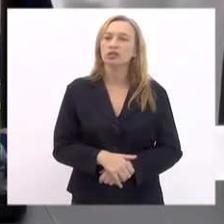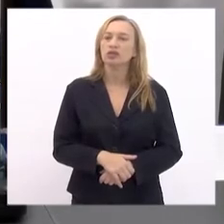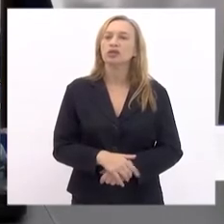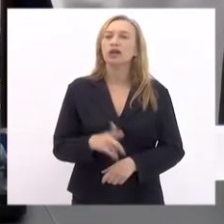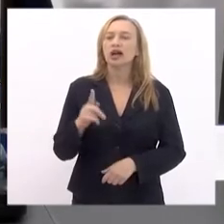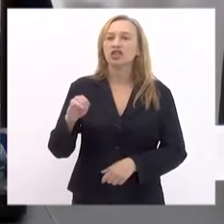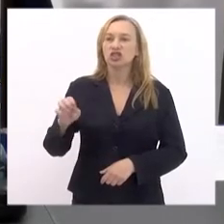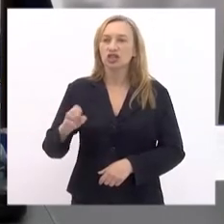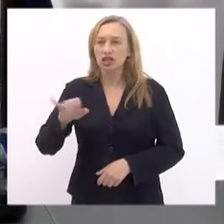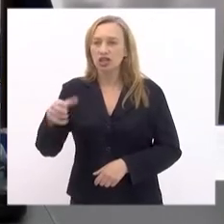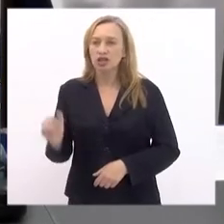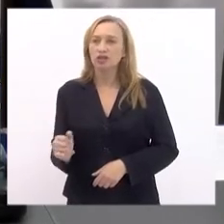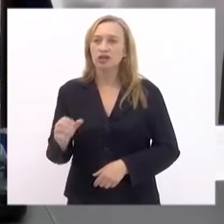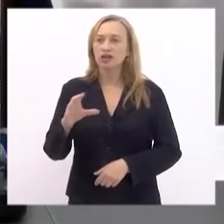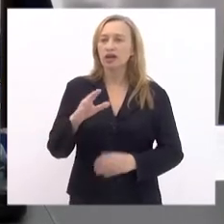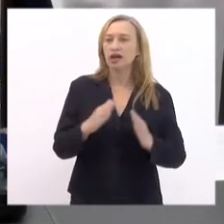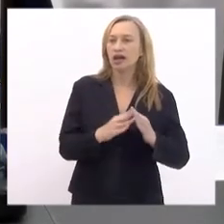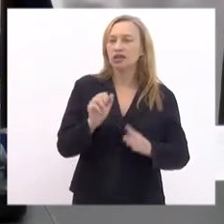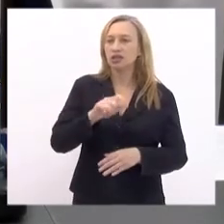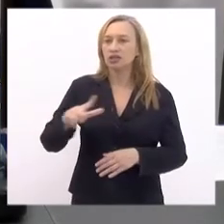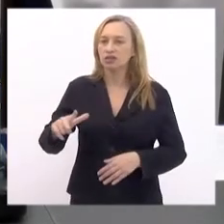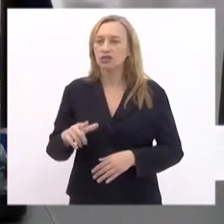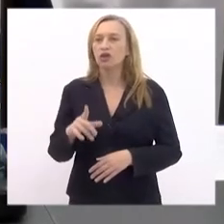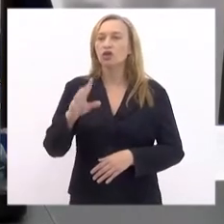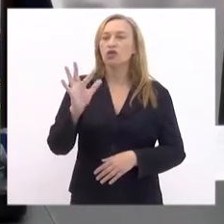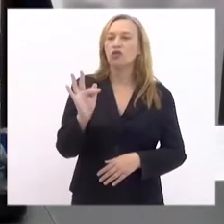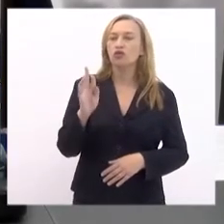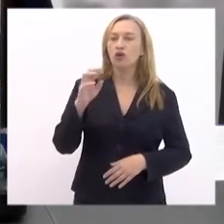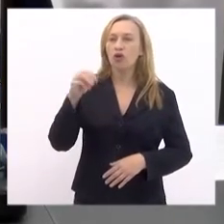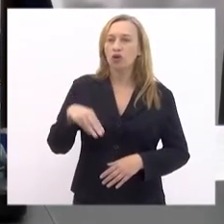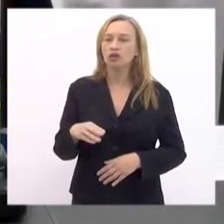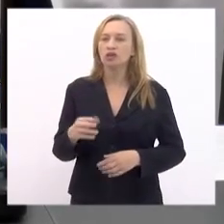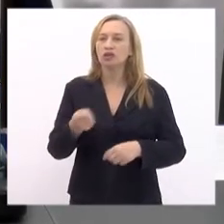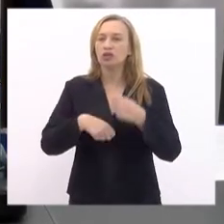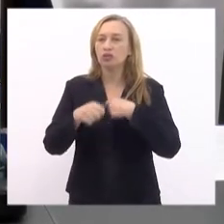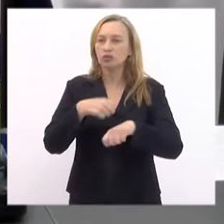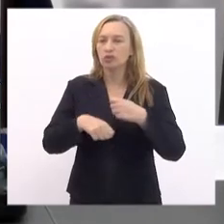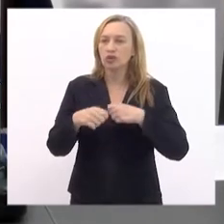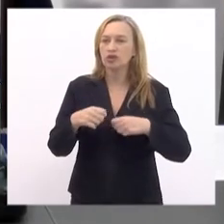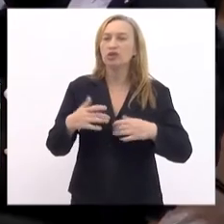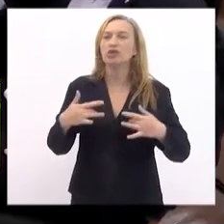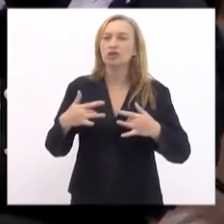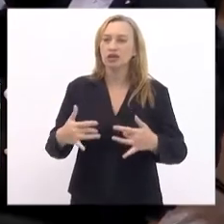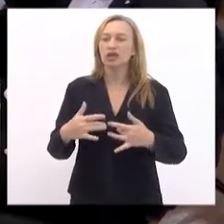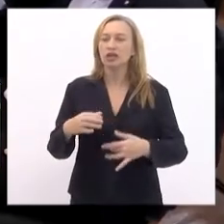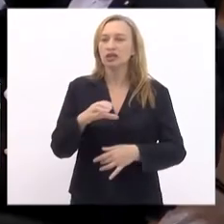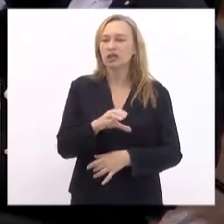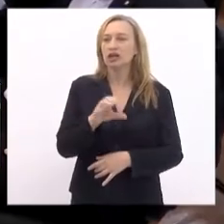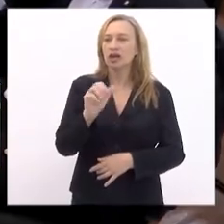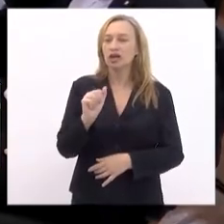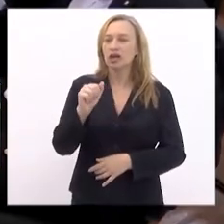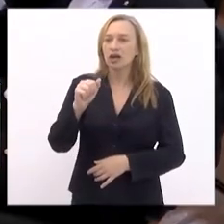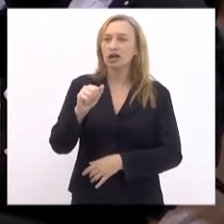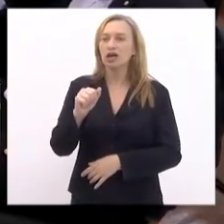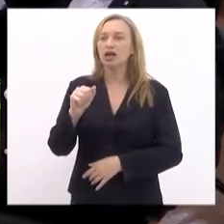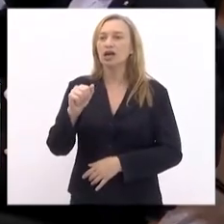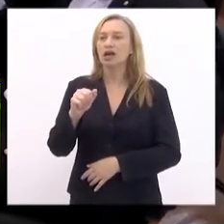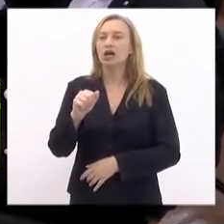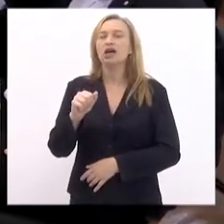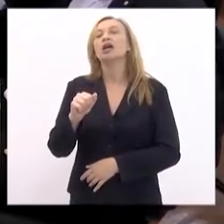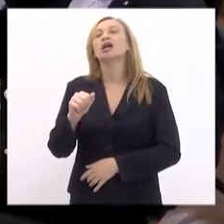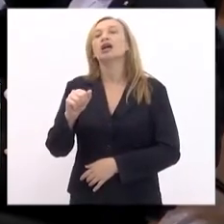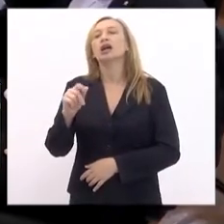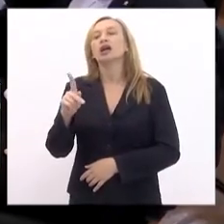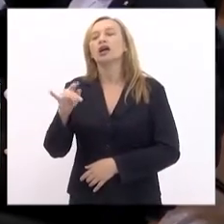Casa Civil, Nilza Franco, do Fórum de Economia Solidária de Campos, também da UENF. Obrigado, Nilza, por sua presença. A palavra